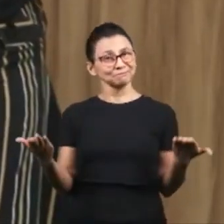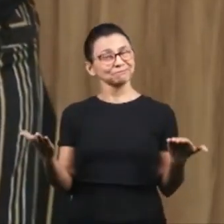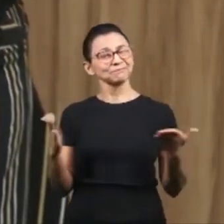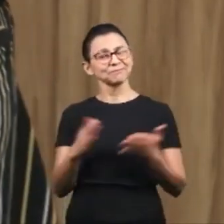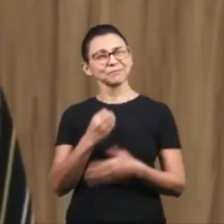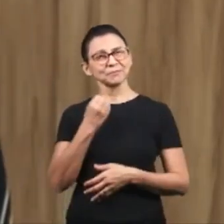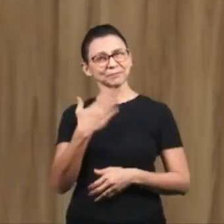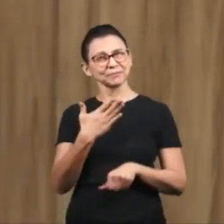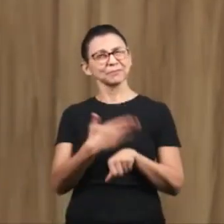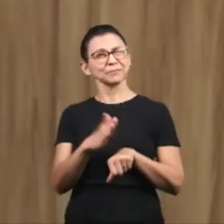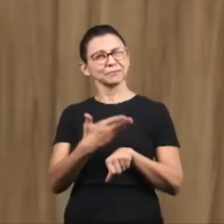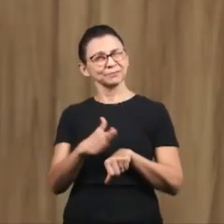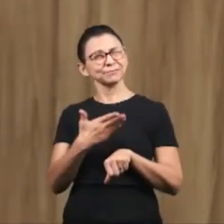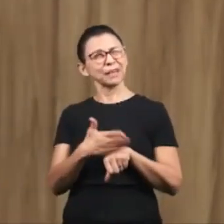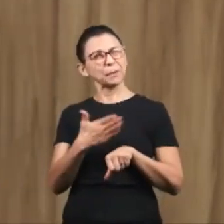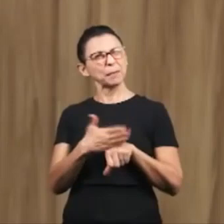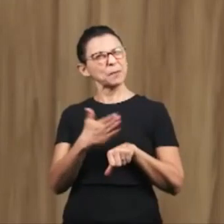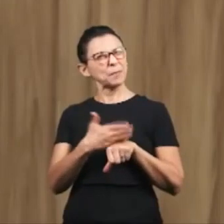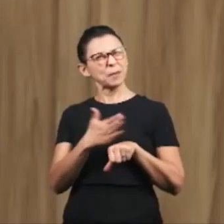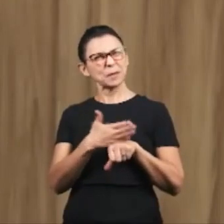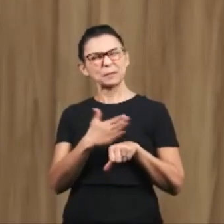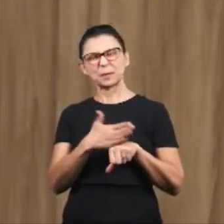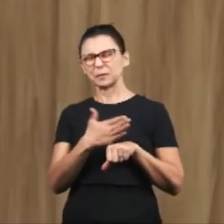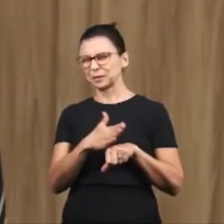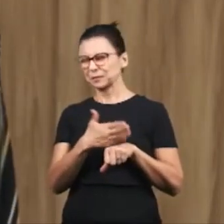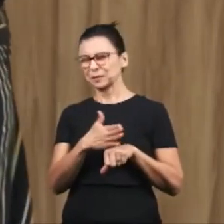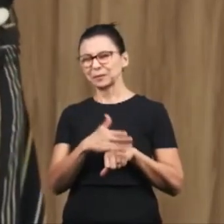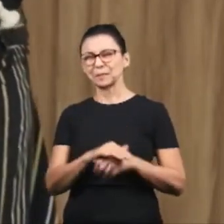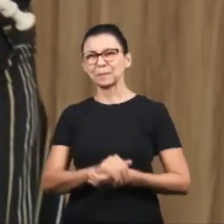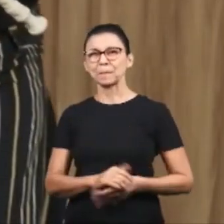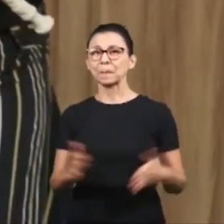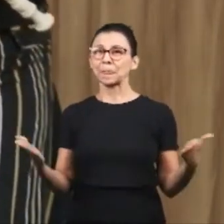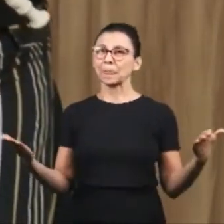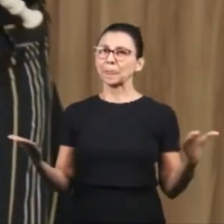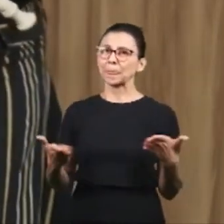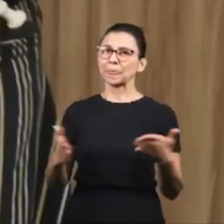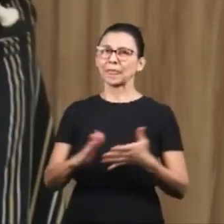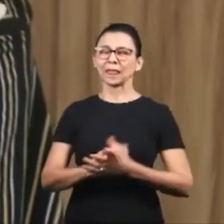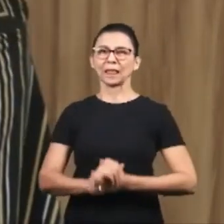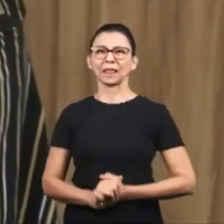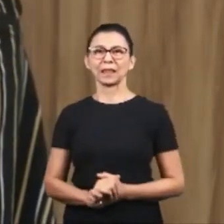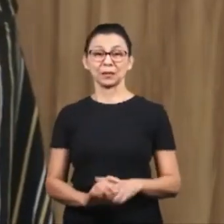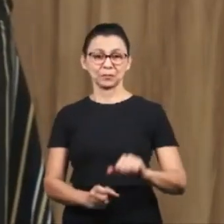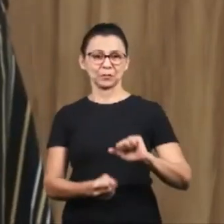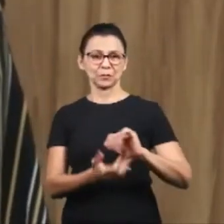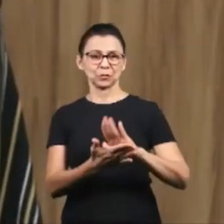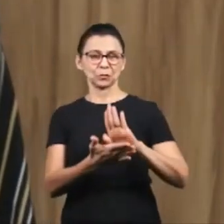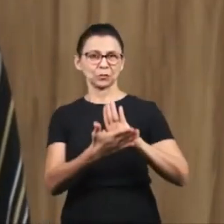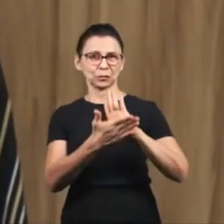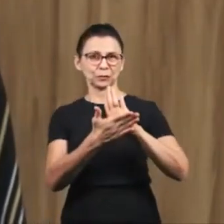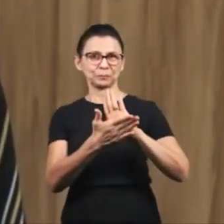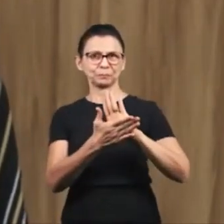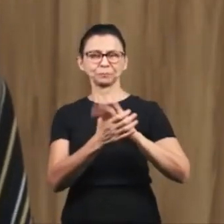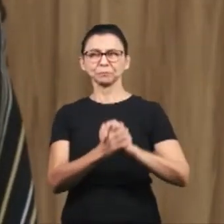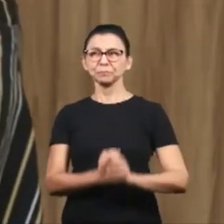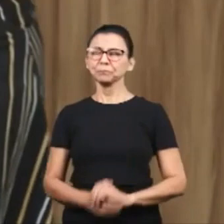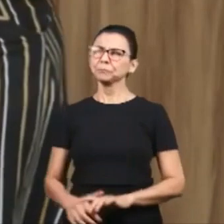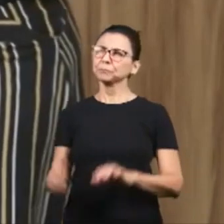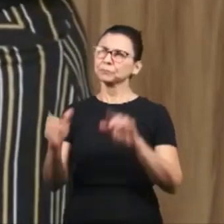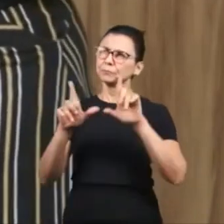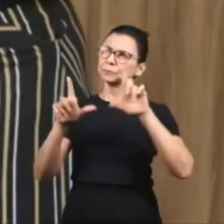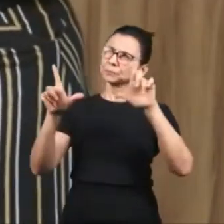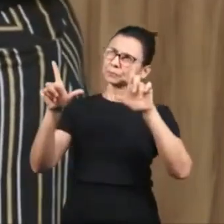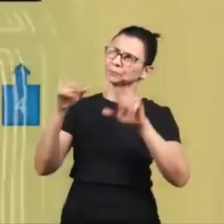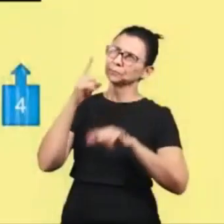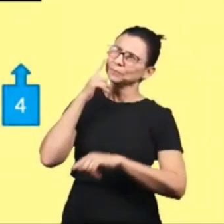Esse exercício nós devemos treinar várias vezes. Agora vamos para o nosso louvor. Aqui